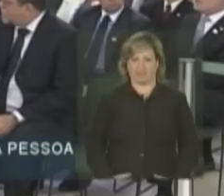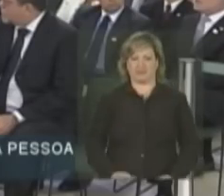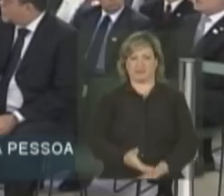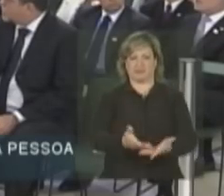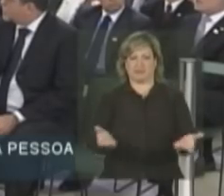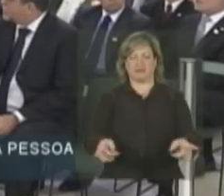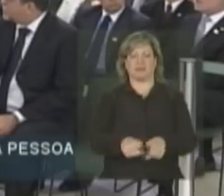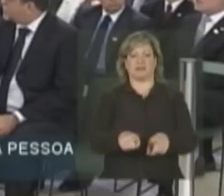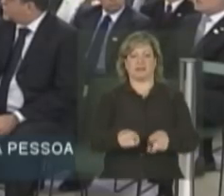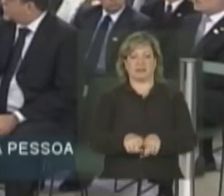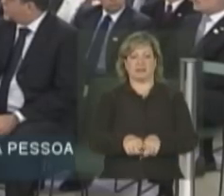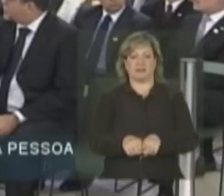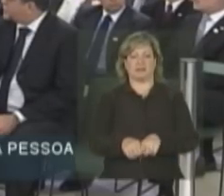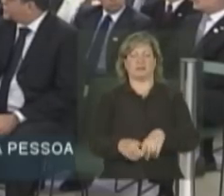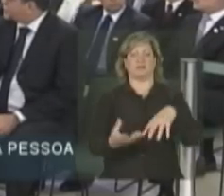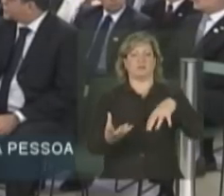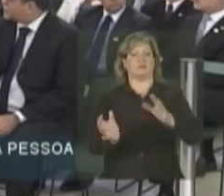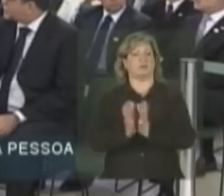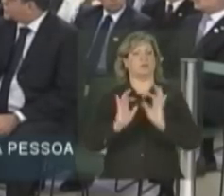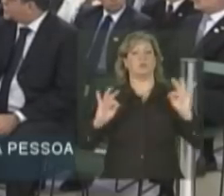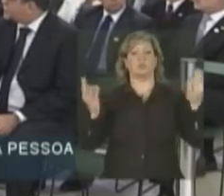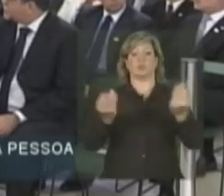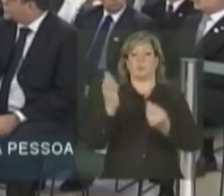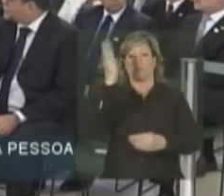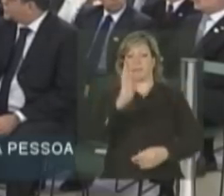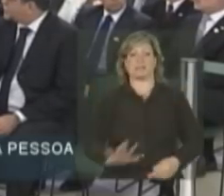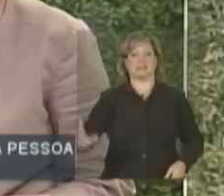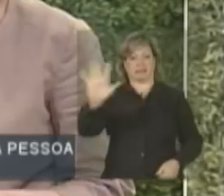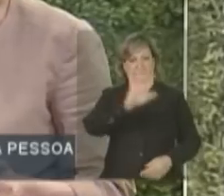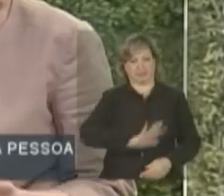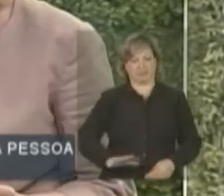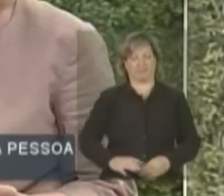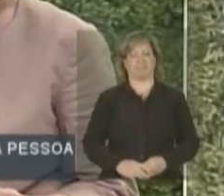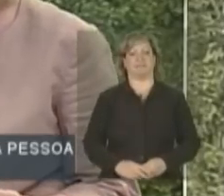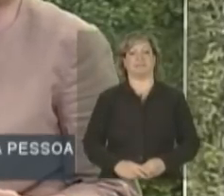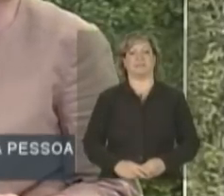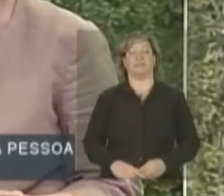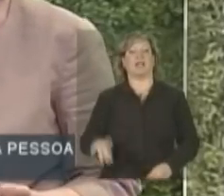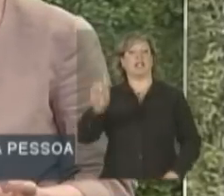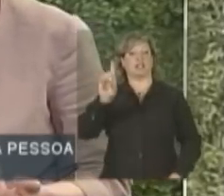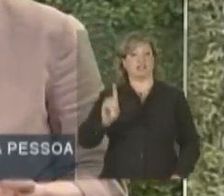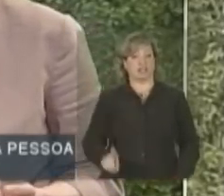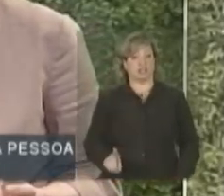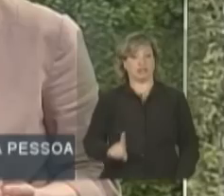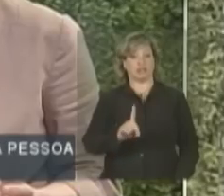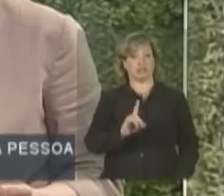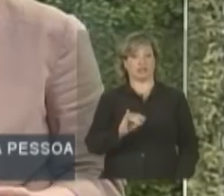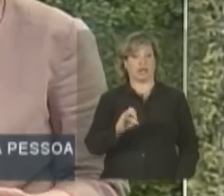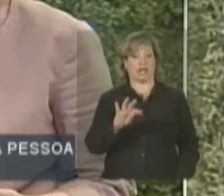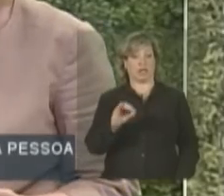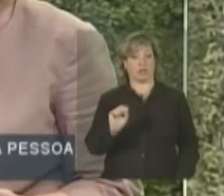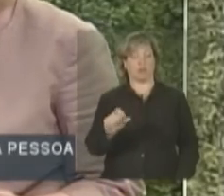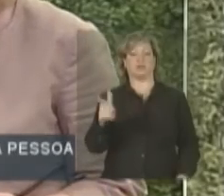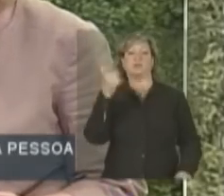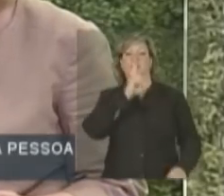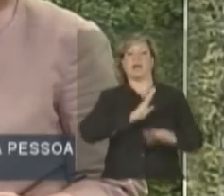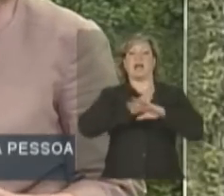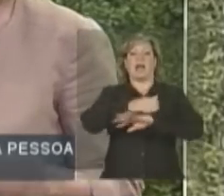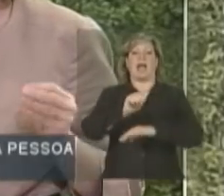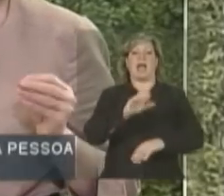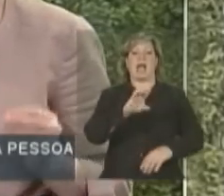no parlamento, assim como em todos os lugares do Brasil. Direitos, acessibilidade,